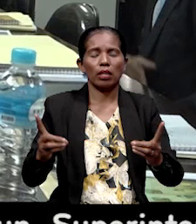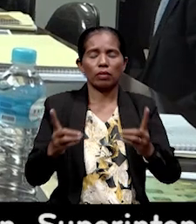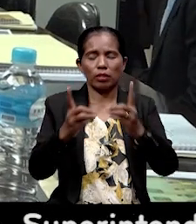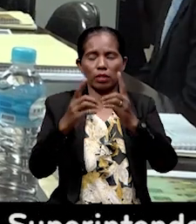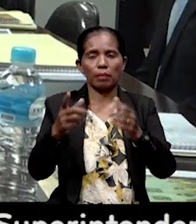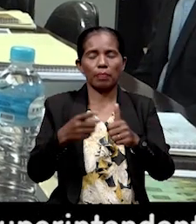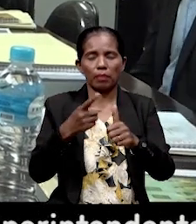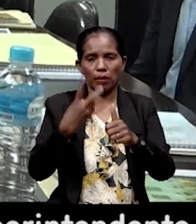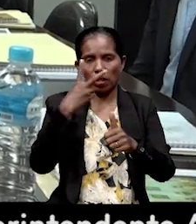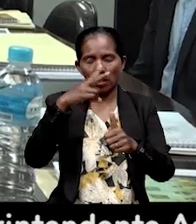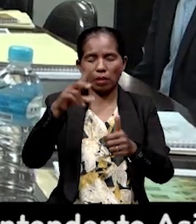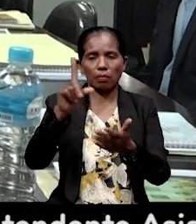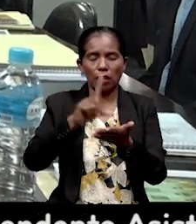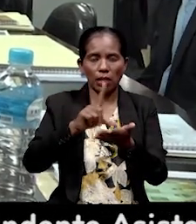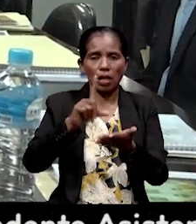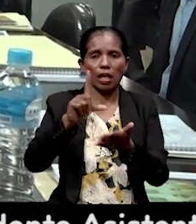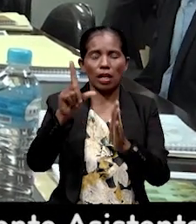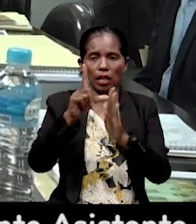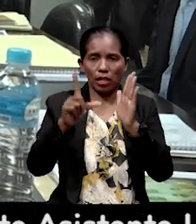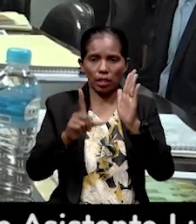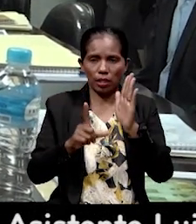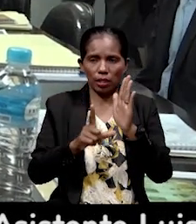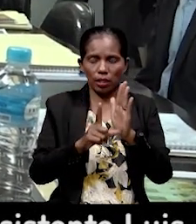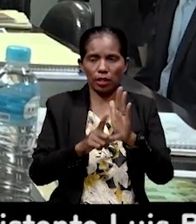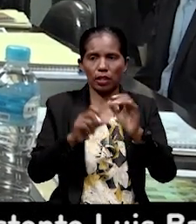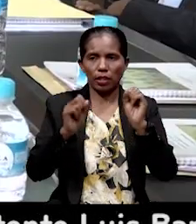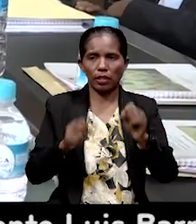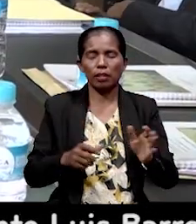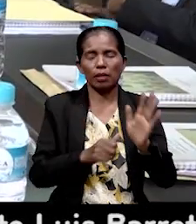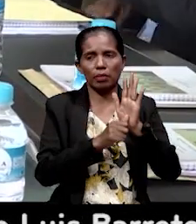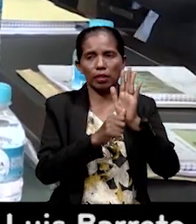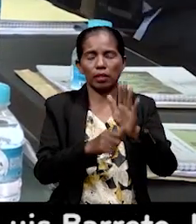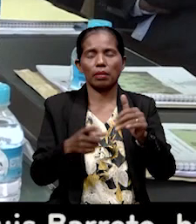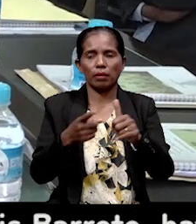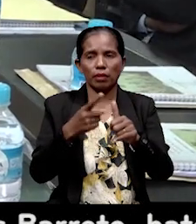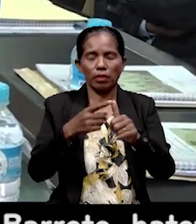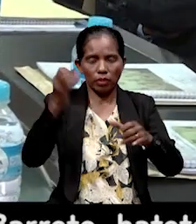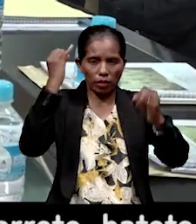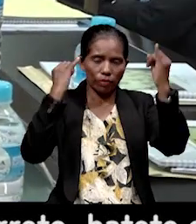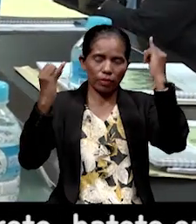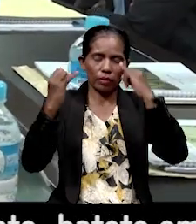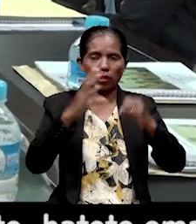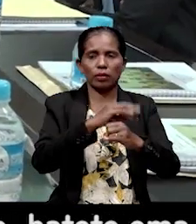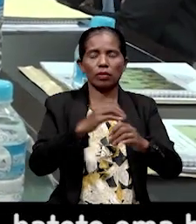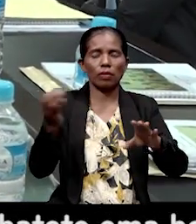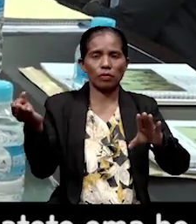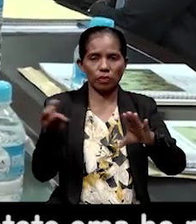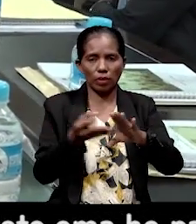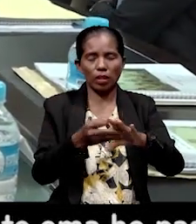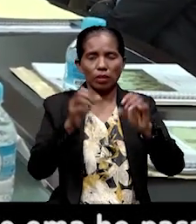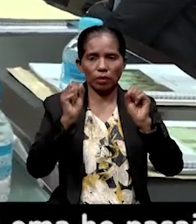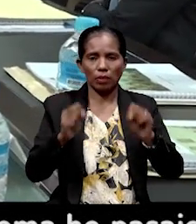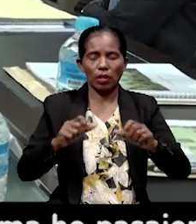para revisão lei poder local, né? Proteção Civil, se apresenta Huluk informação no documento, ato